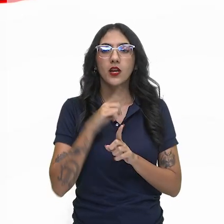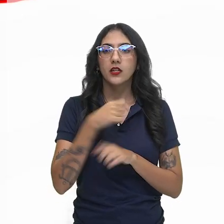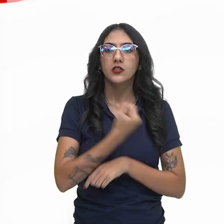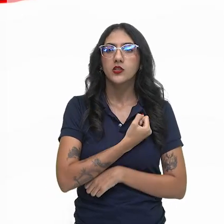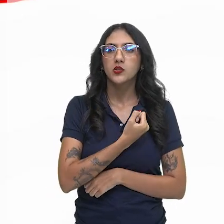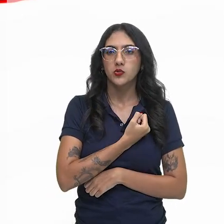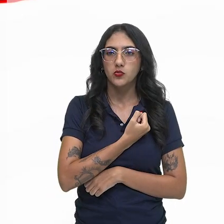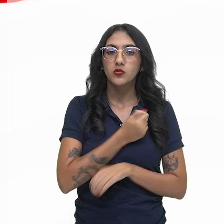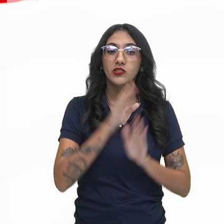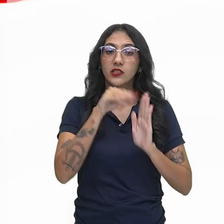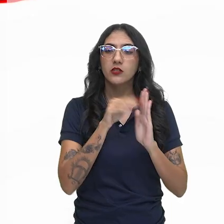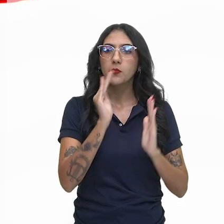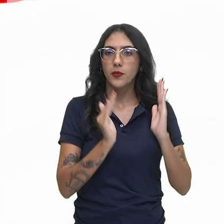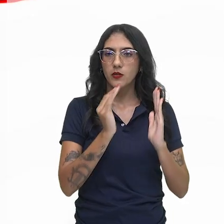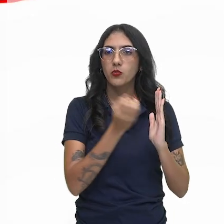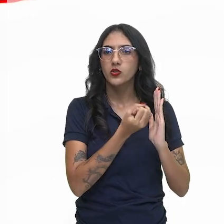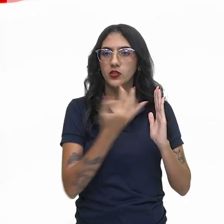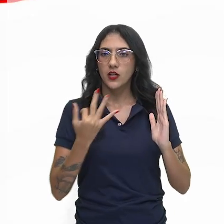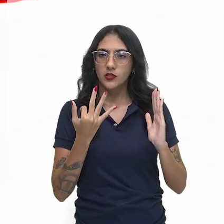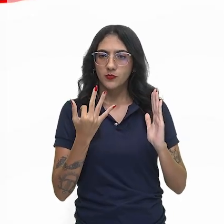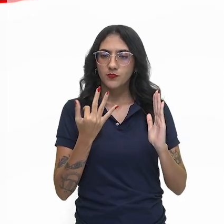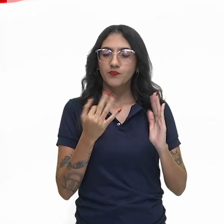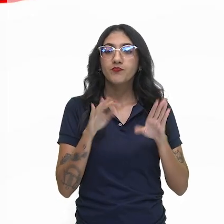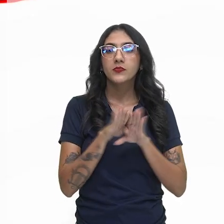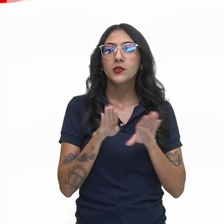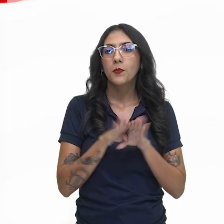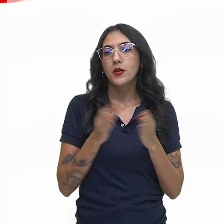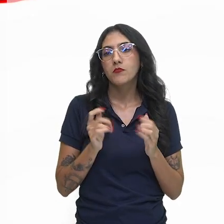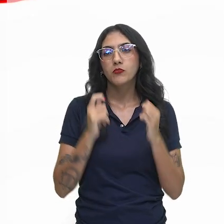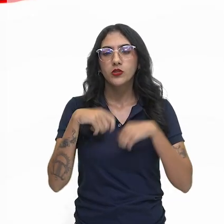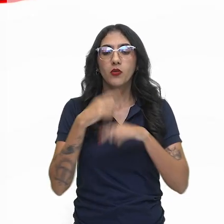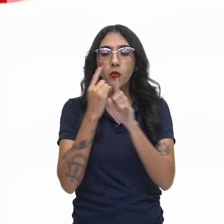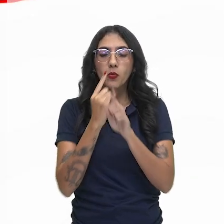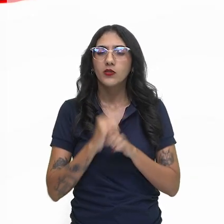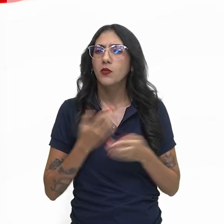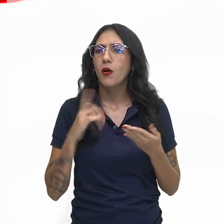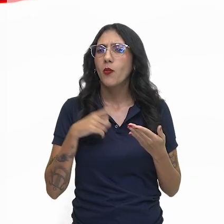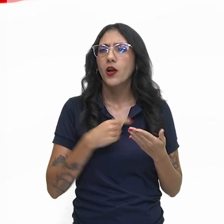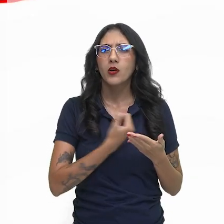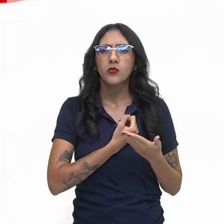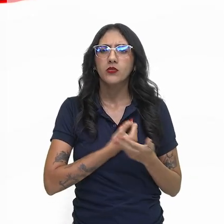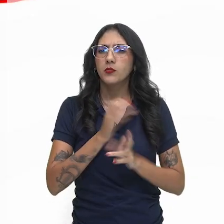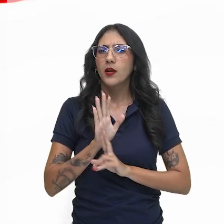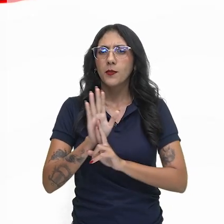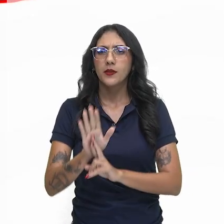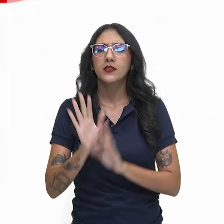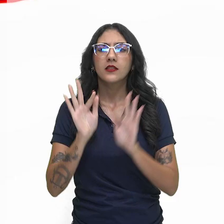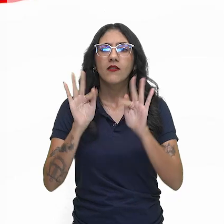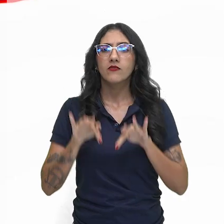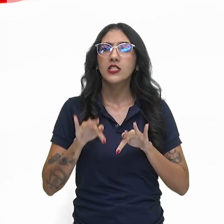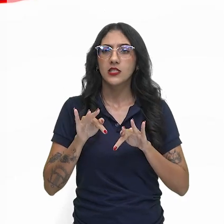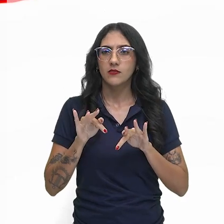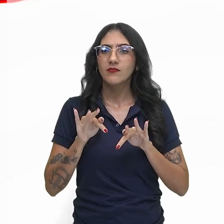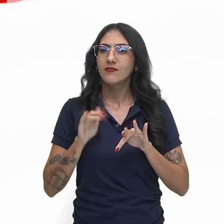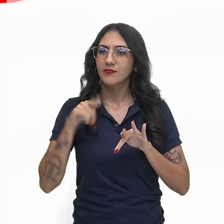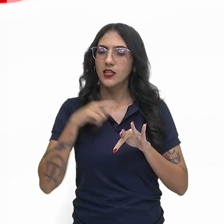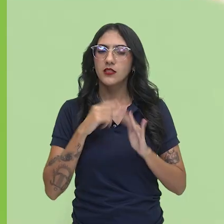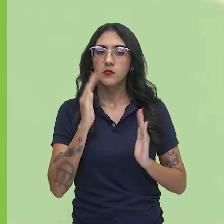algarismos significativos e a gente também identifica qual é o algarismo duvidoso de uma